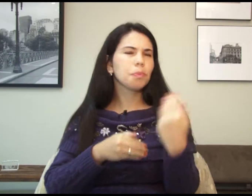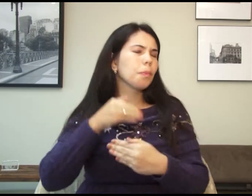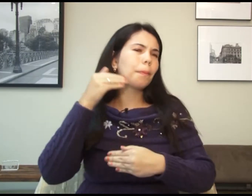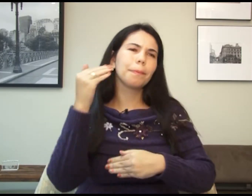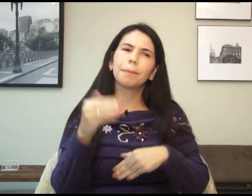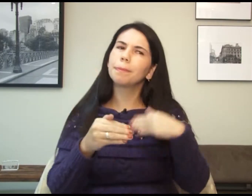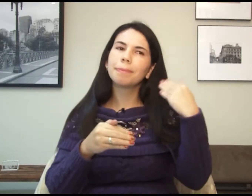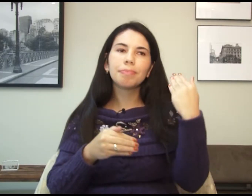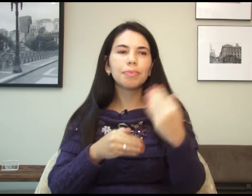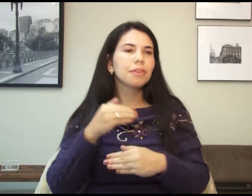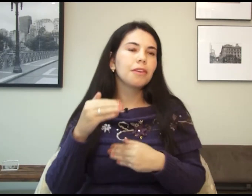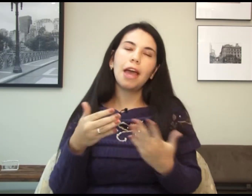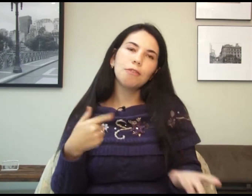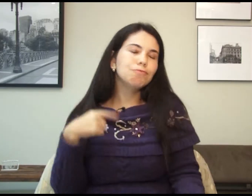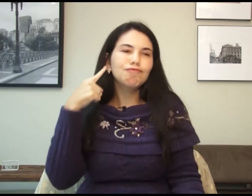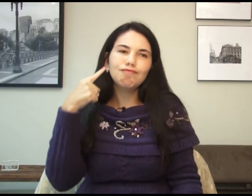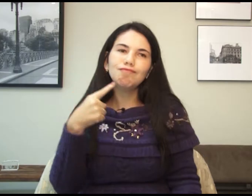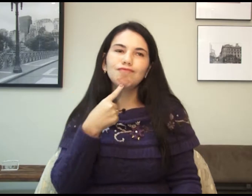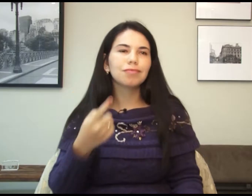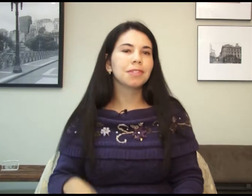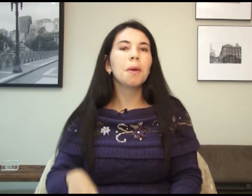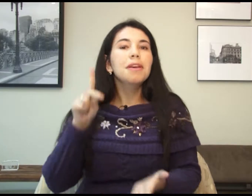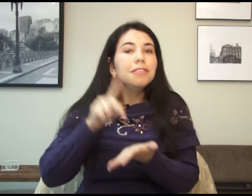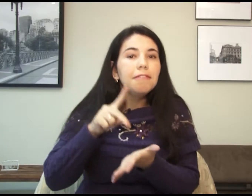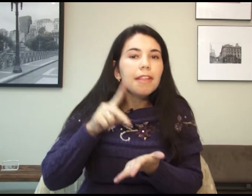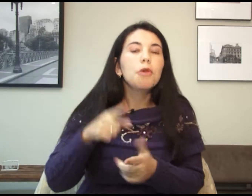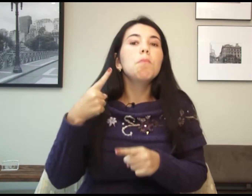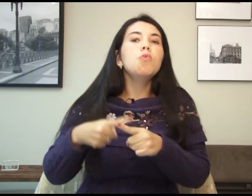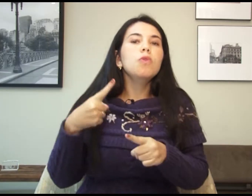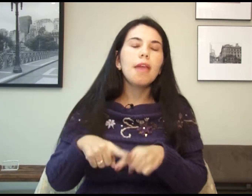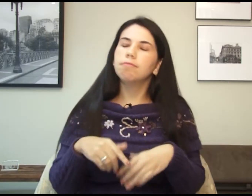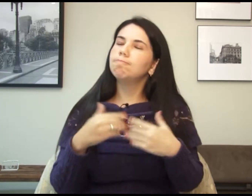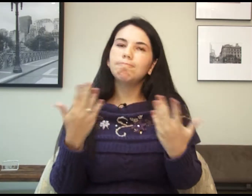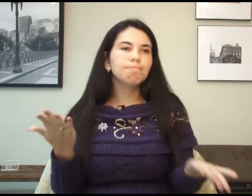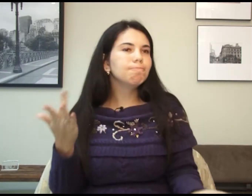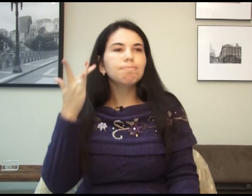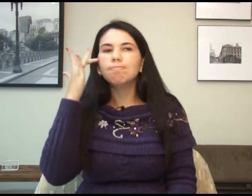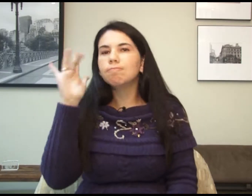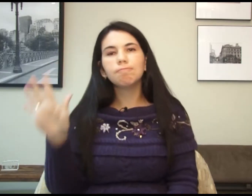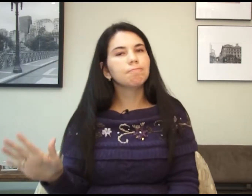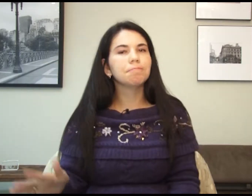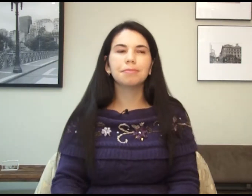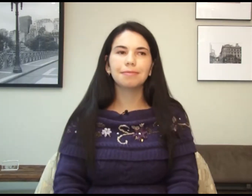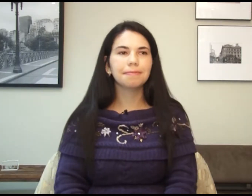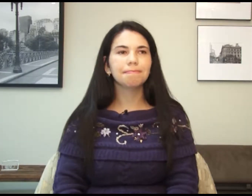passando, eu com a minha surdez, sem saber a causa.